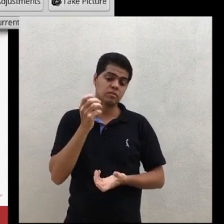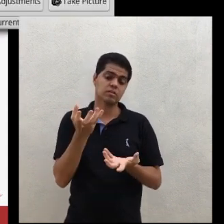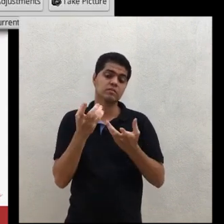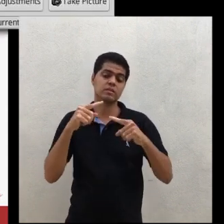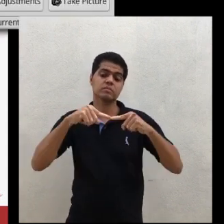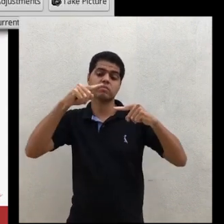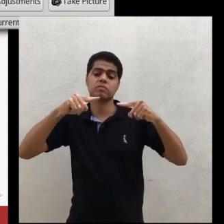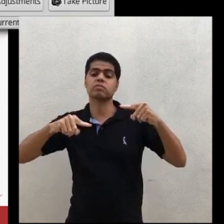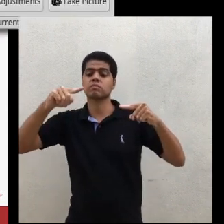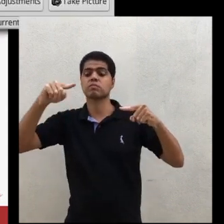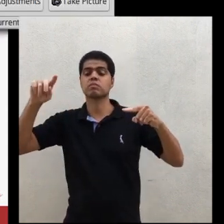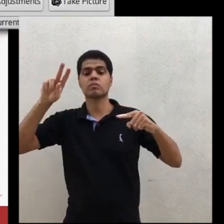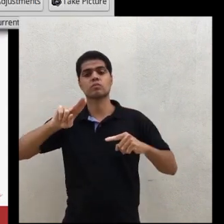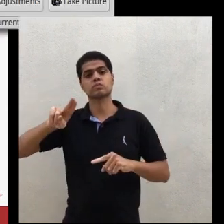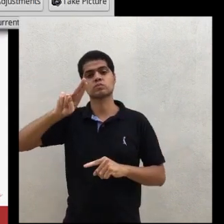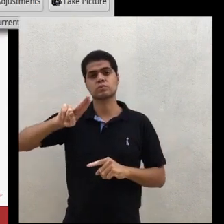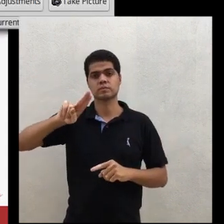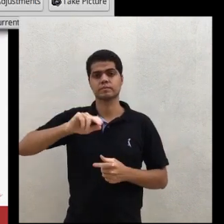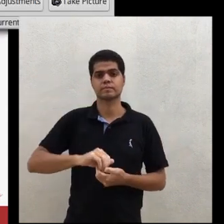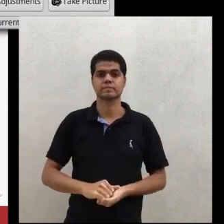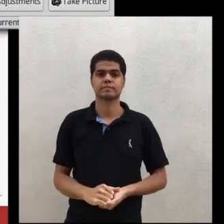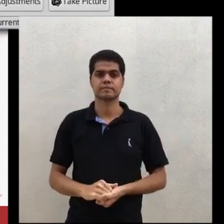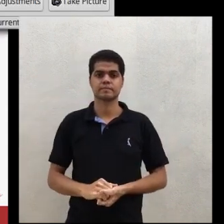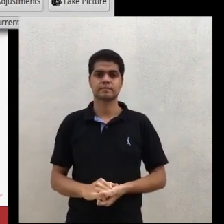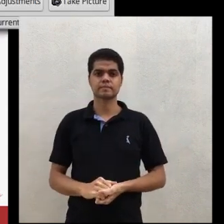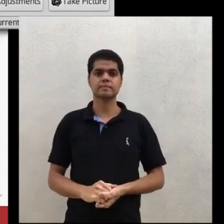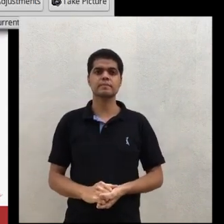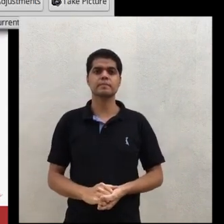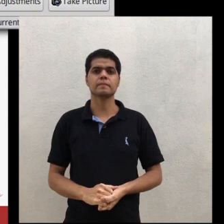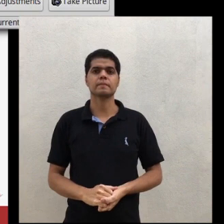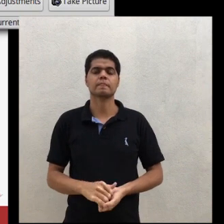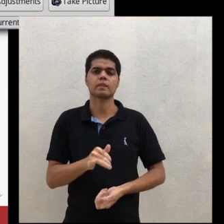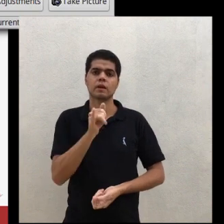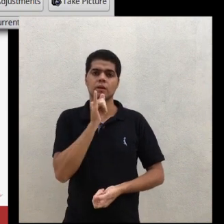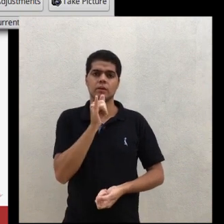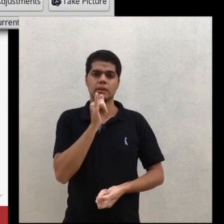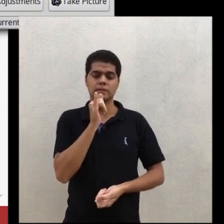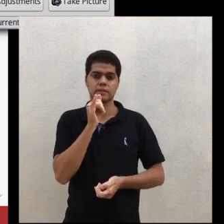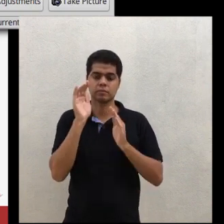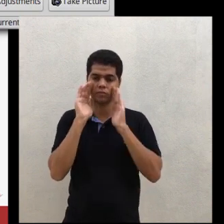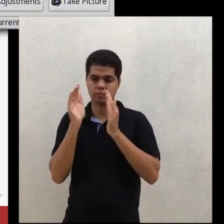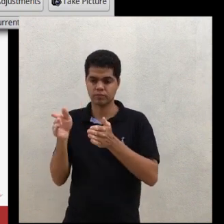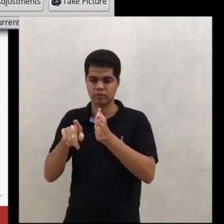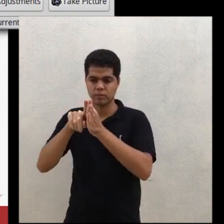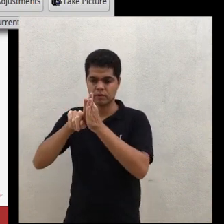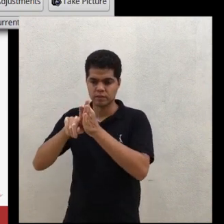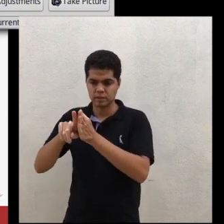de análise em alimentos, já que o tema dessa palestra, desse bate-papo, né, é